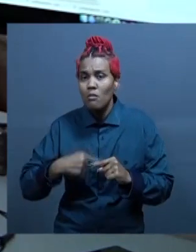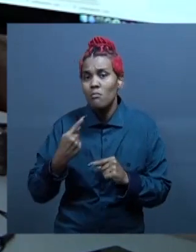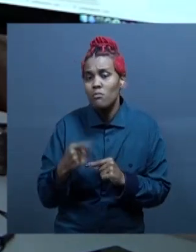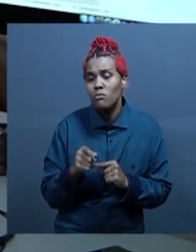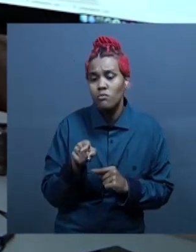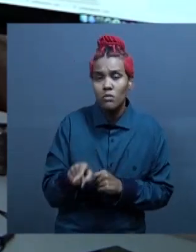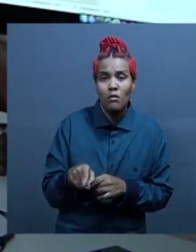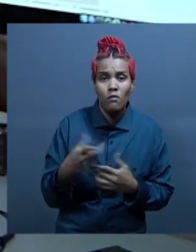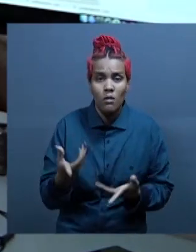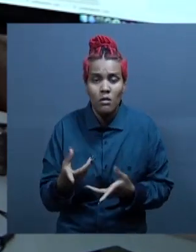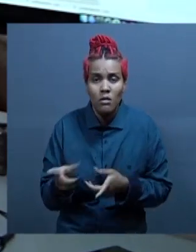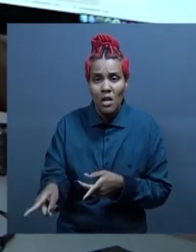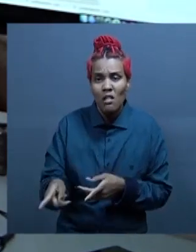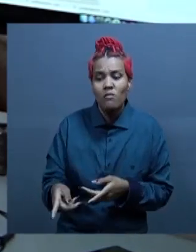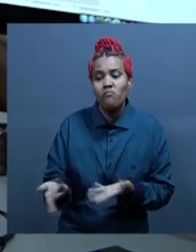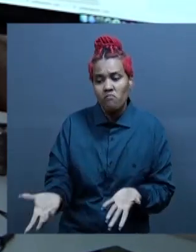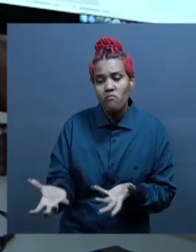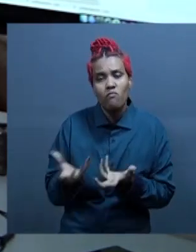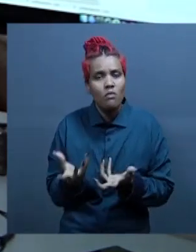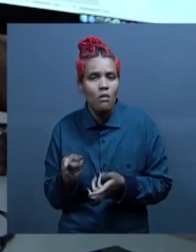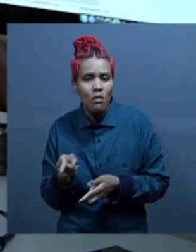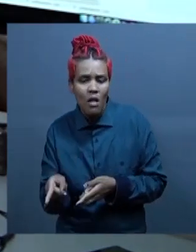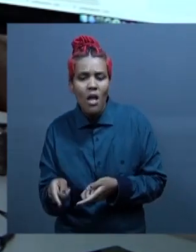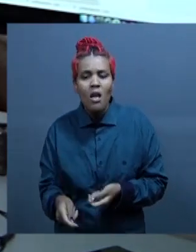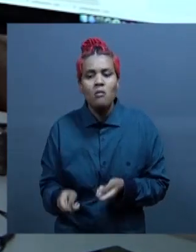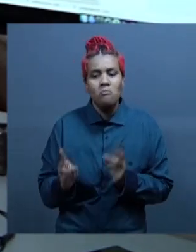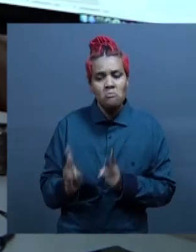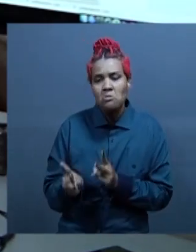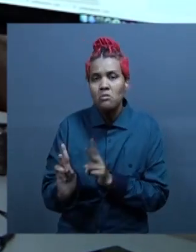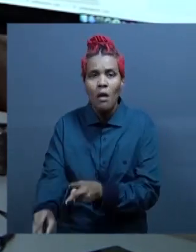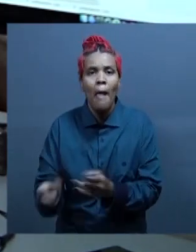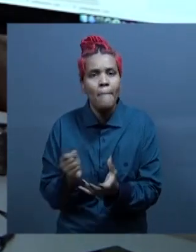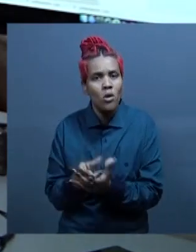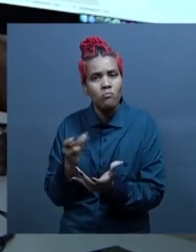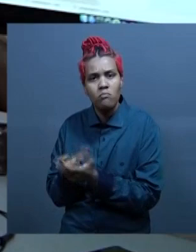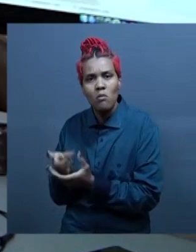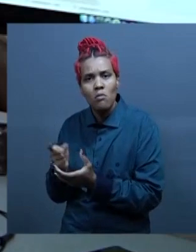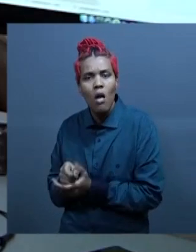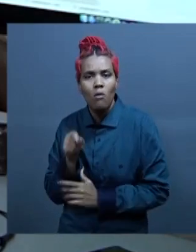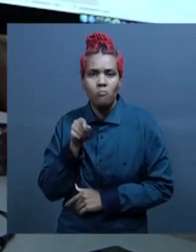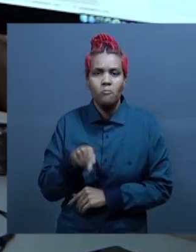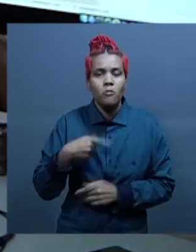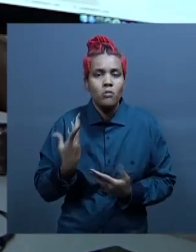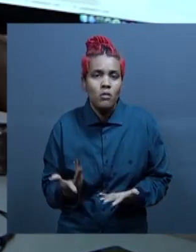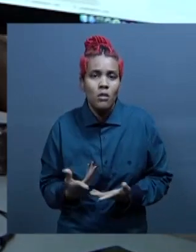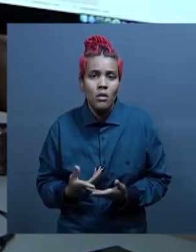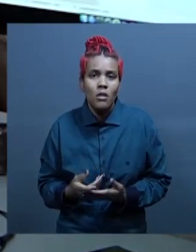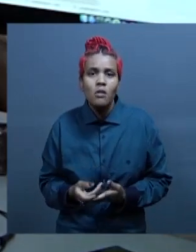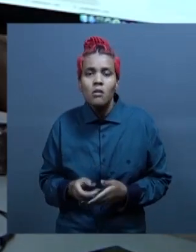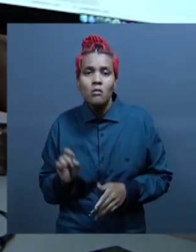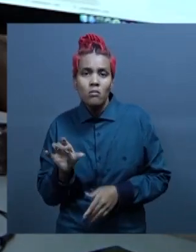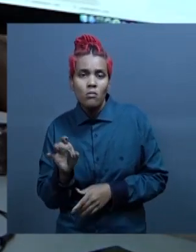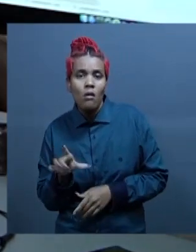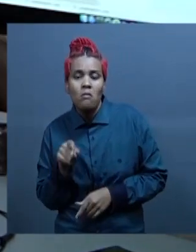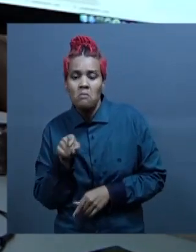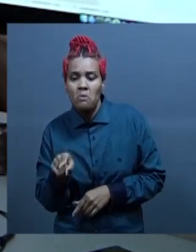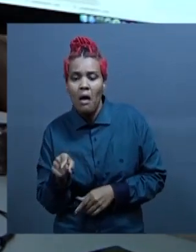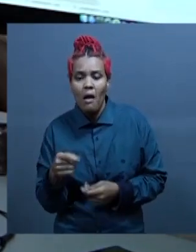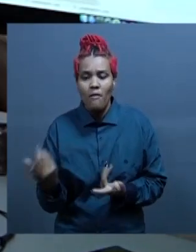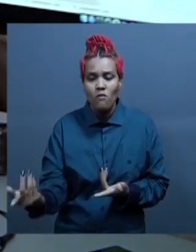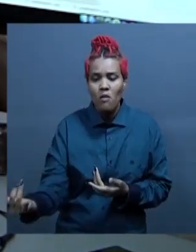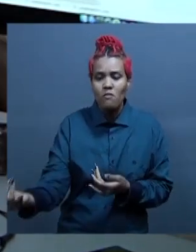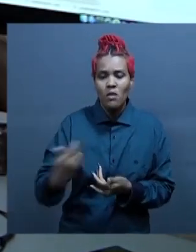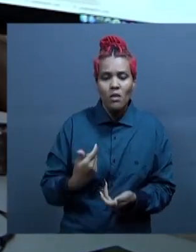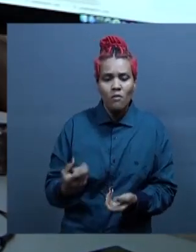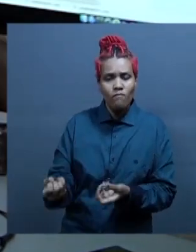ele é em daegu e compra de você sempre é que se você depender só de quem está pronto para comprar de você você está fadado ao fracasso